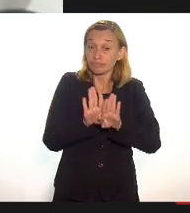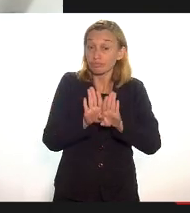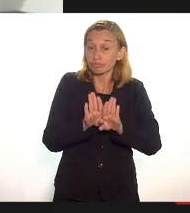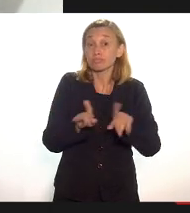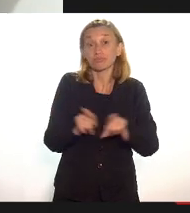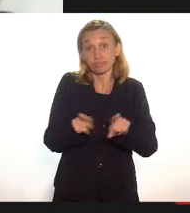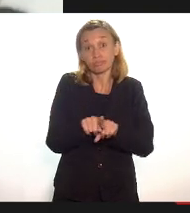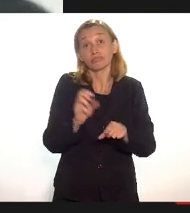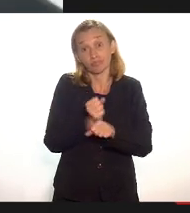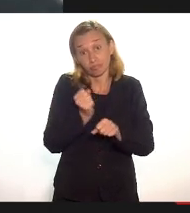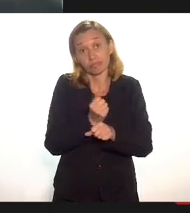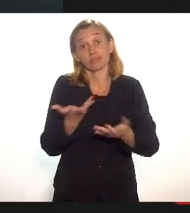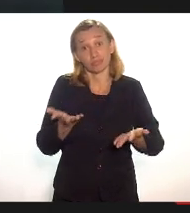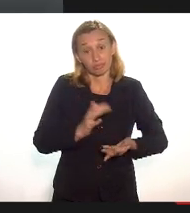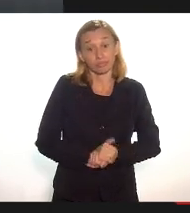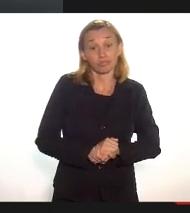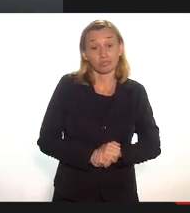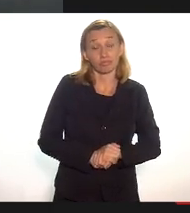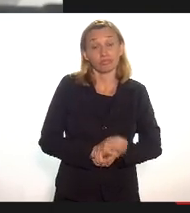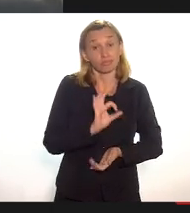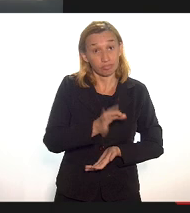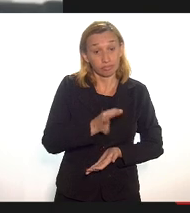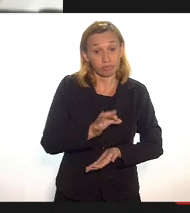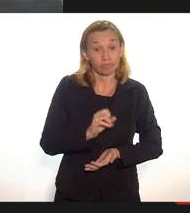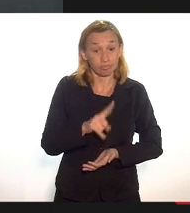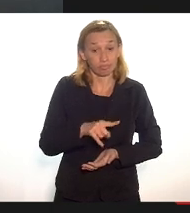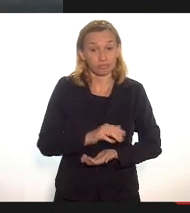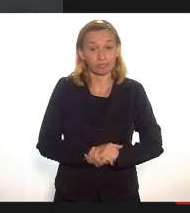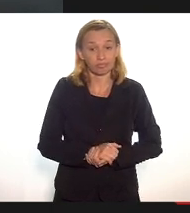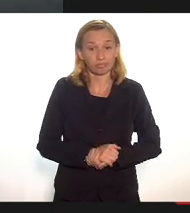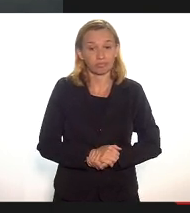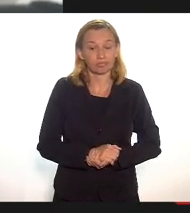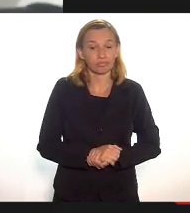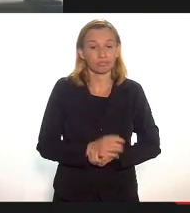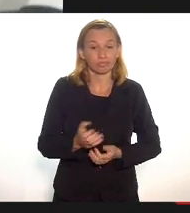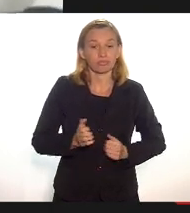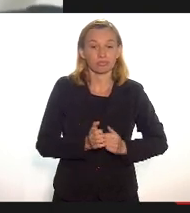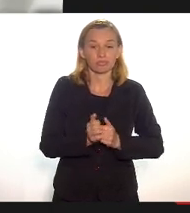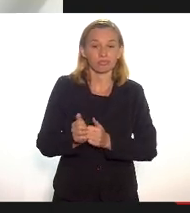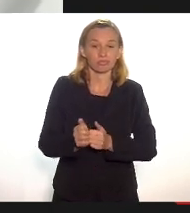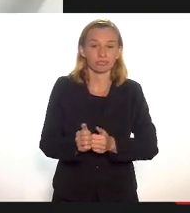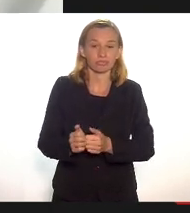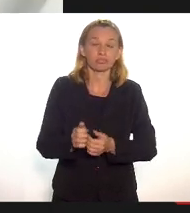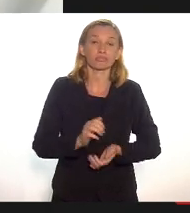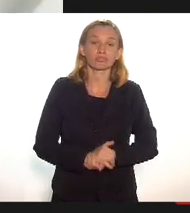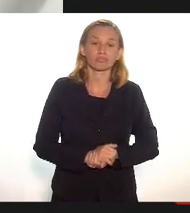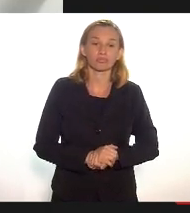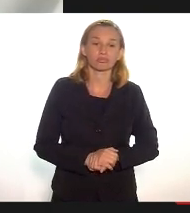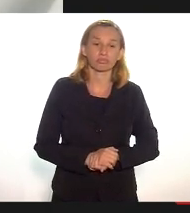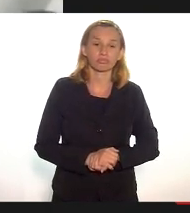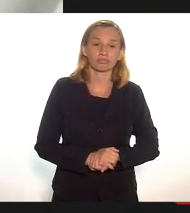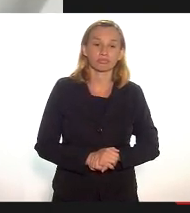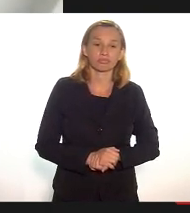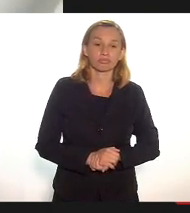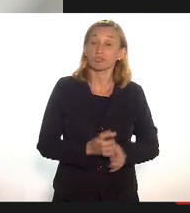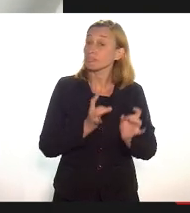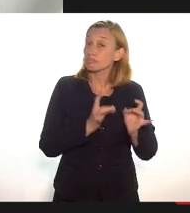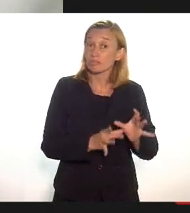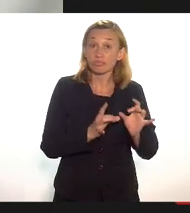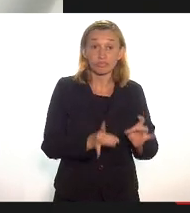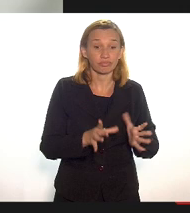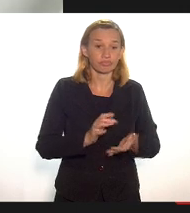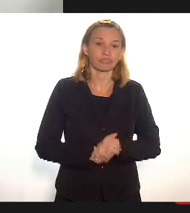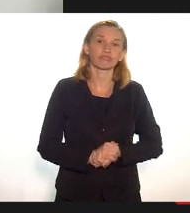também. Porque, no fundo, eles estão caminhando a passos largos para a